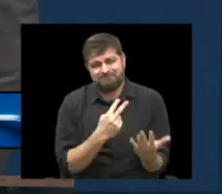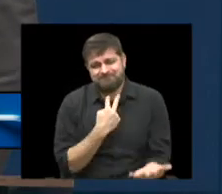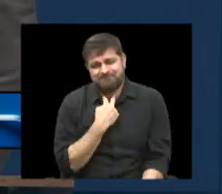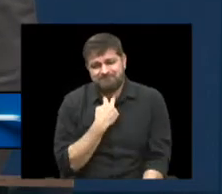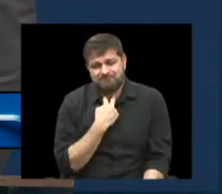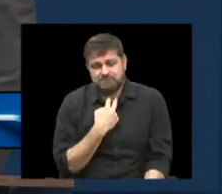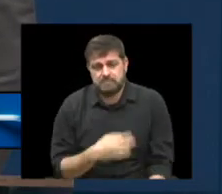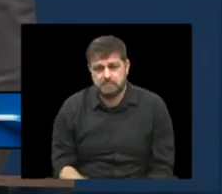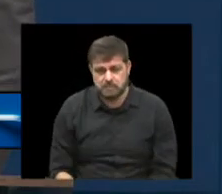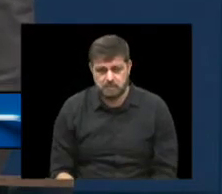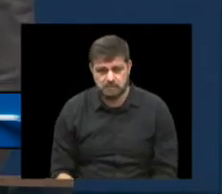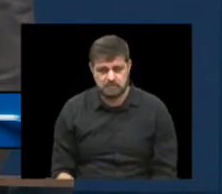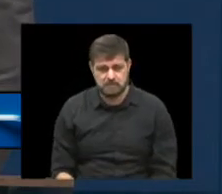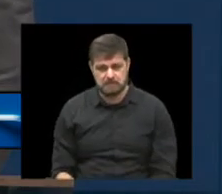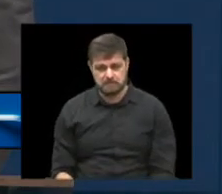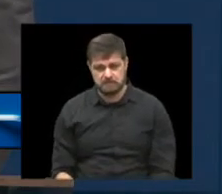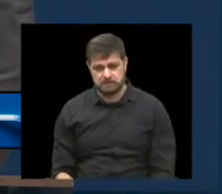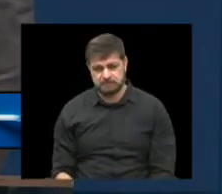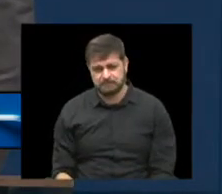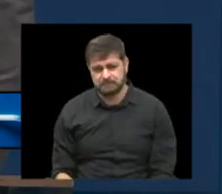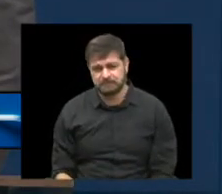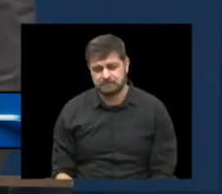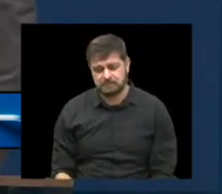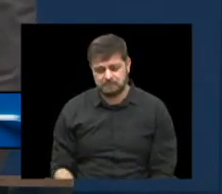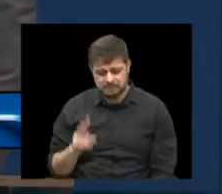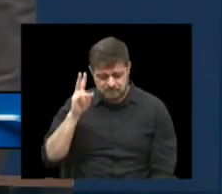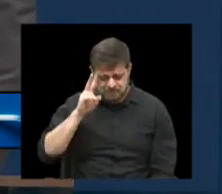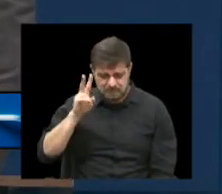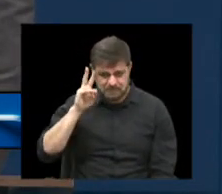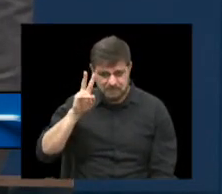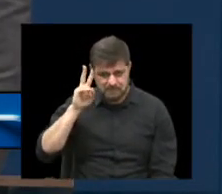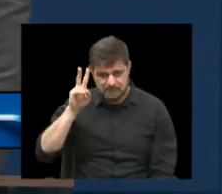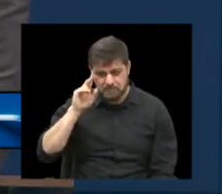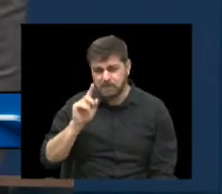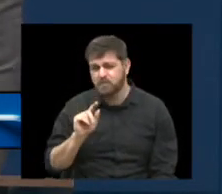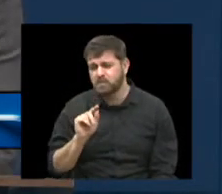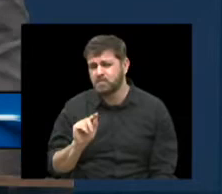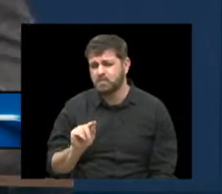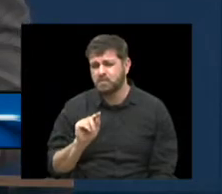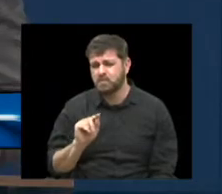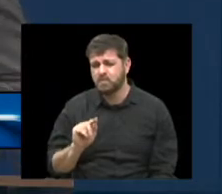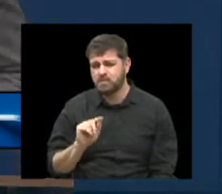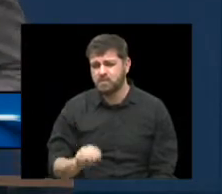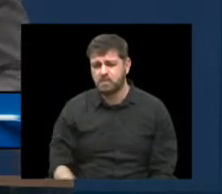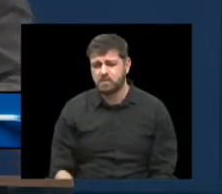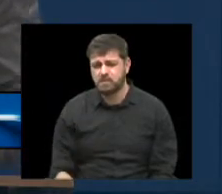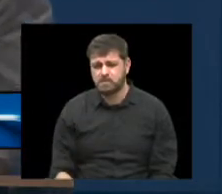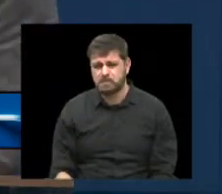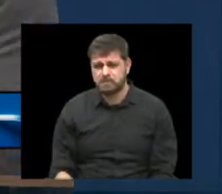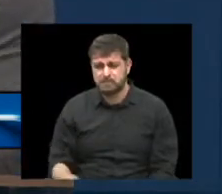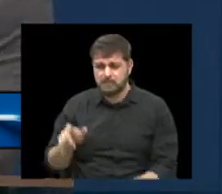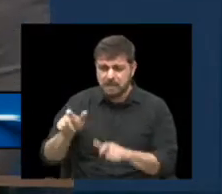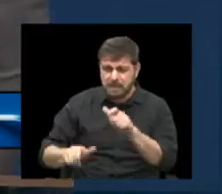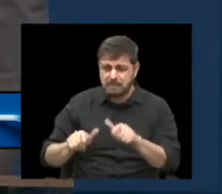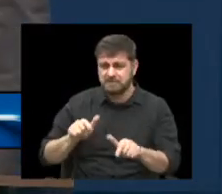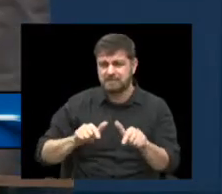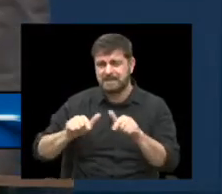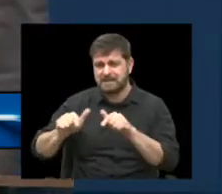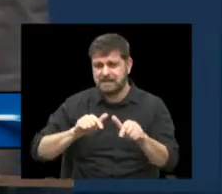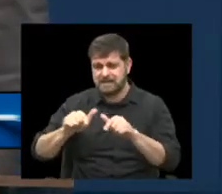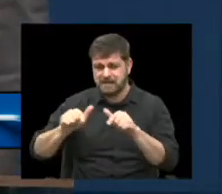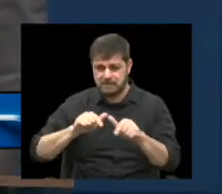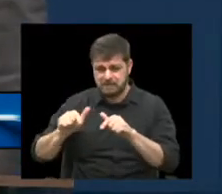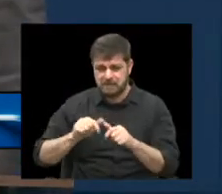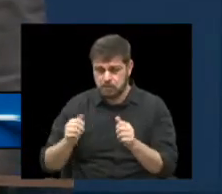Vermelho. Nós temos que lembrar aqui que tanto o trabalhador comissionado como